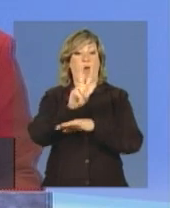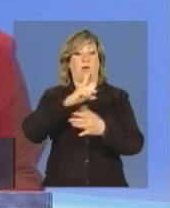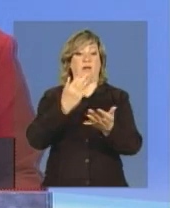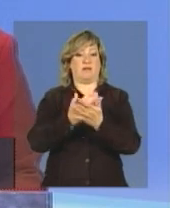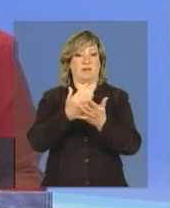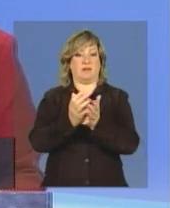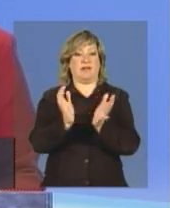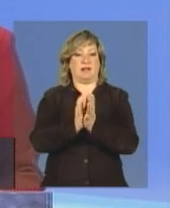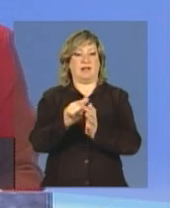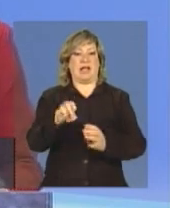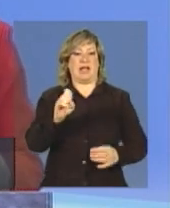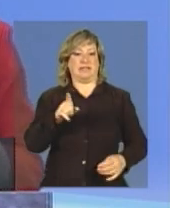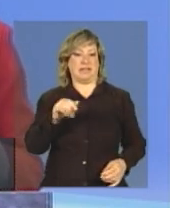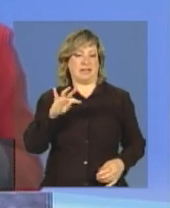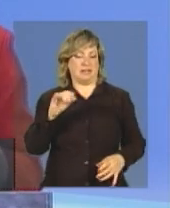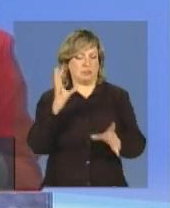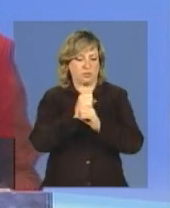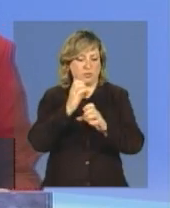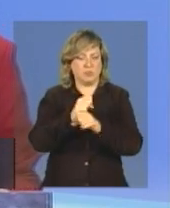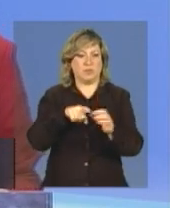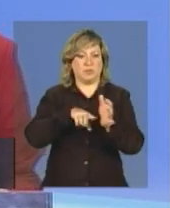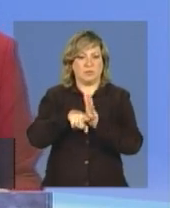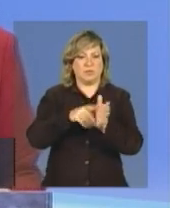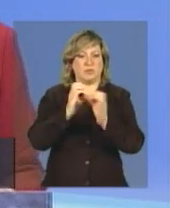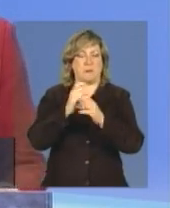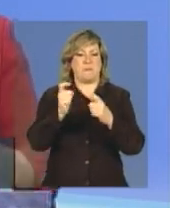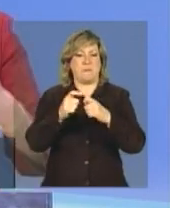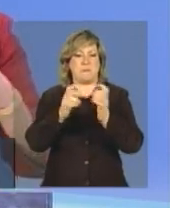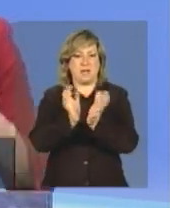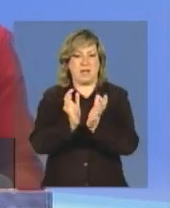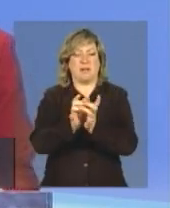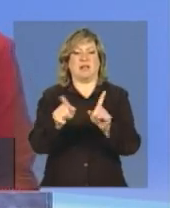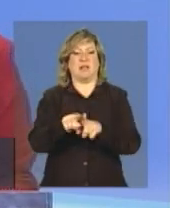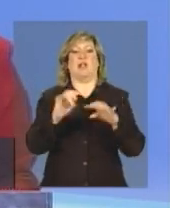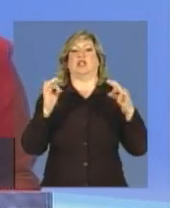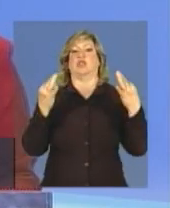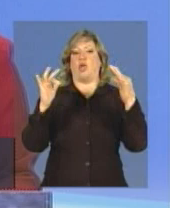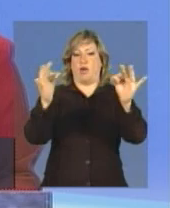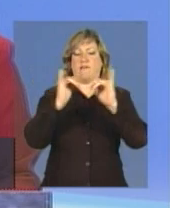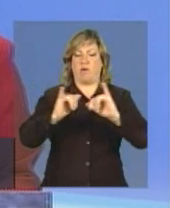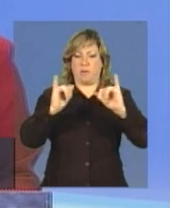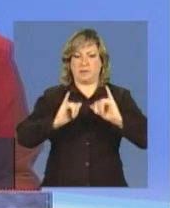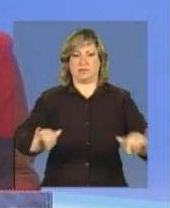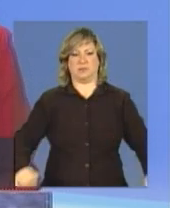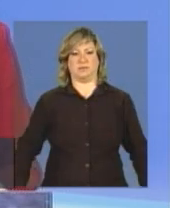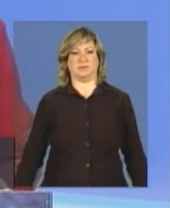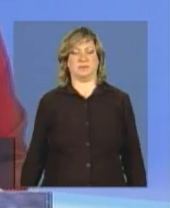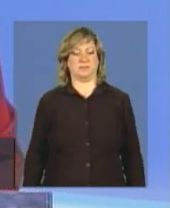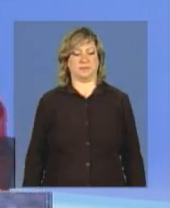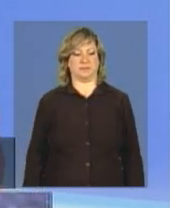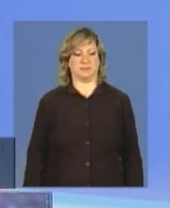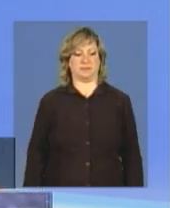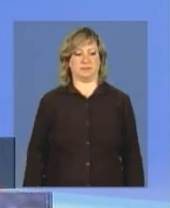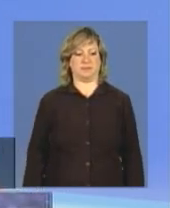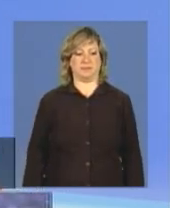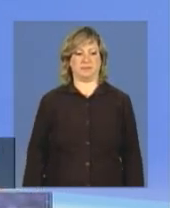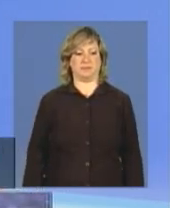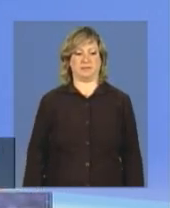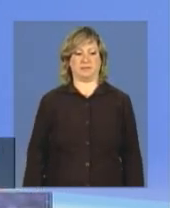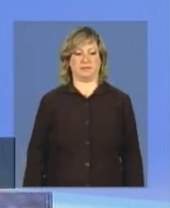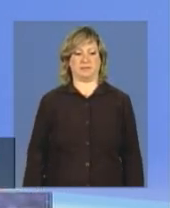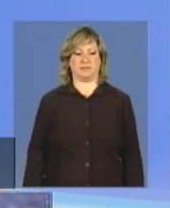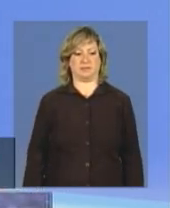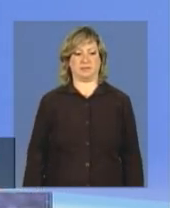de exatas, da área de ciências médicas e de tecnologia da informação. Com isso,